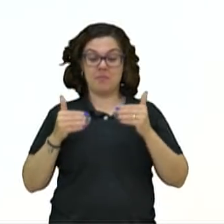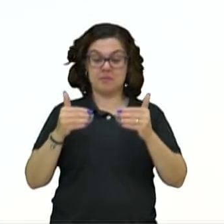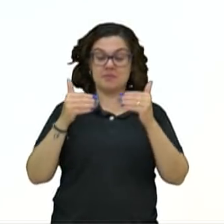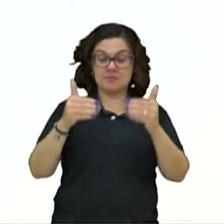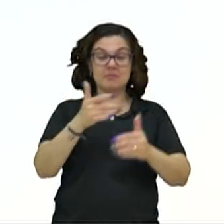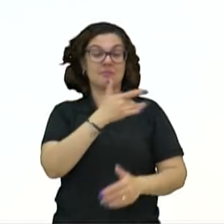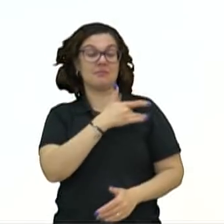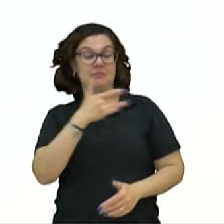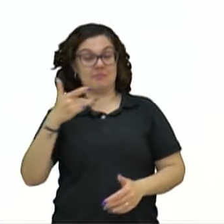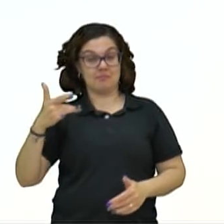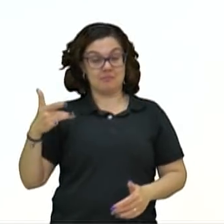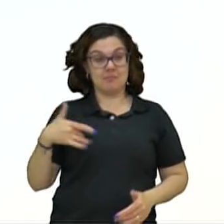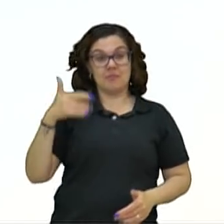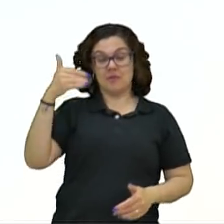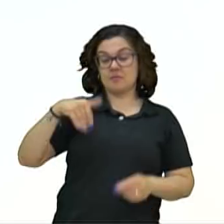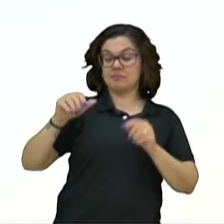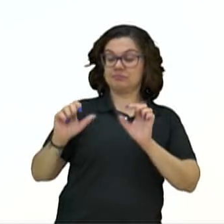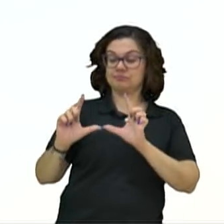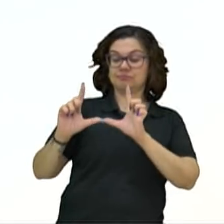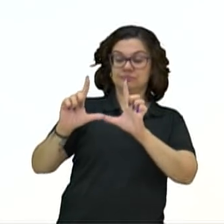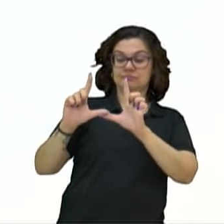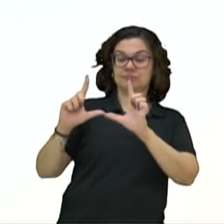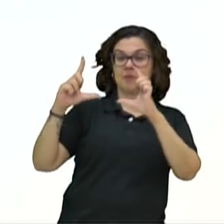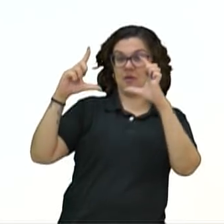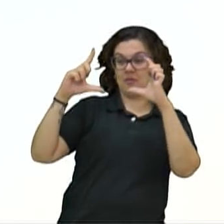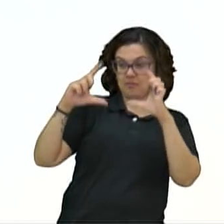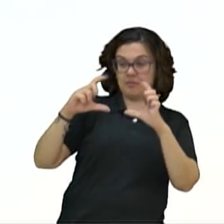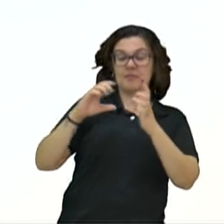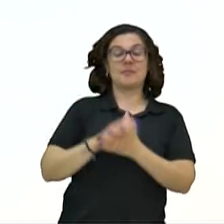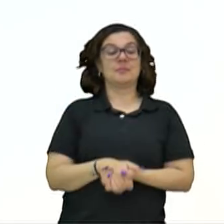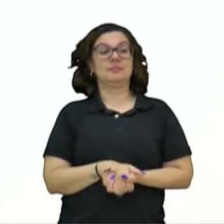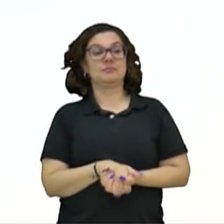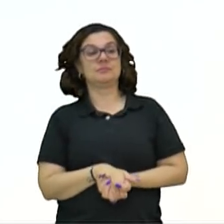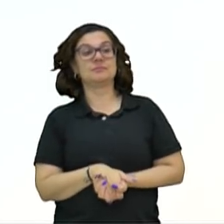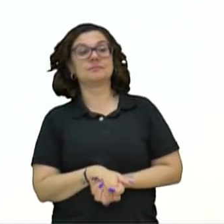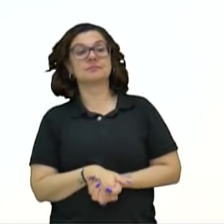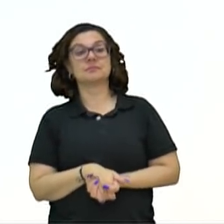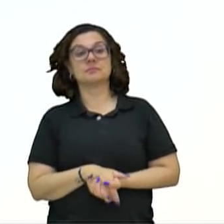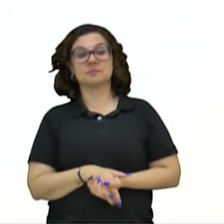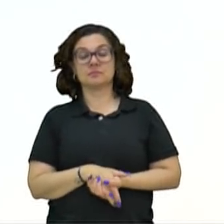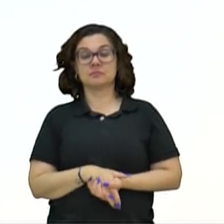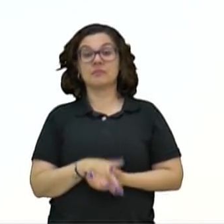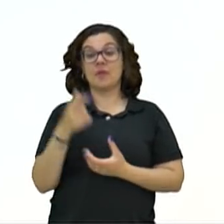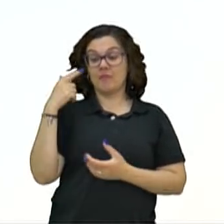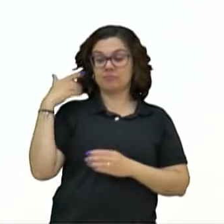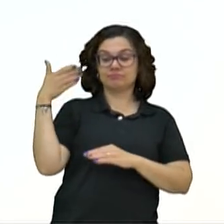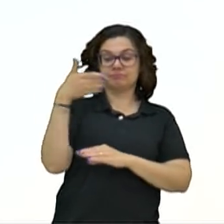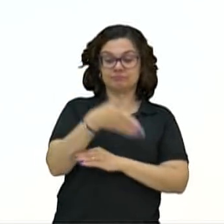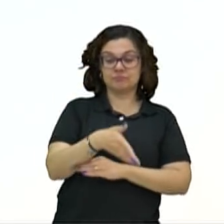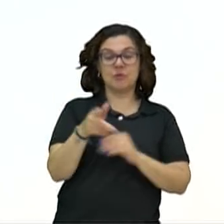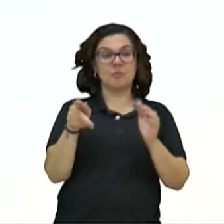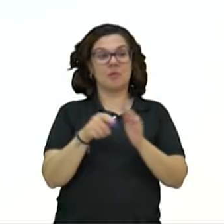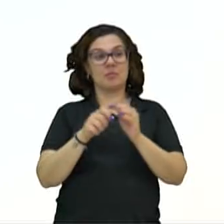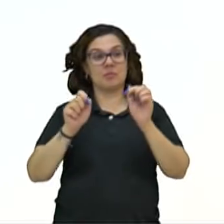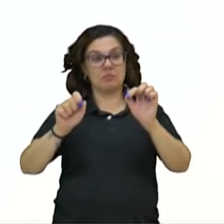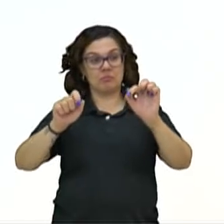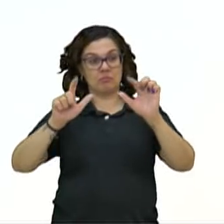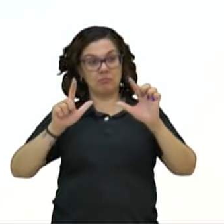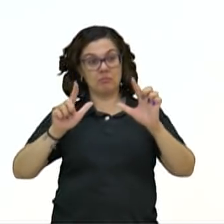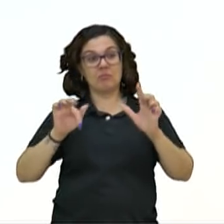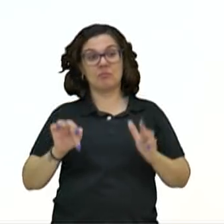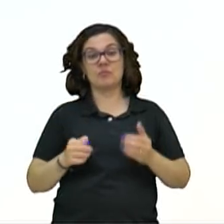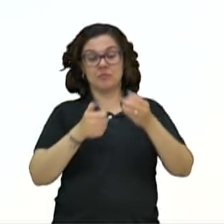tá? Esse QR Code, se você depois dessa aula acessar, vai te levar direto para a página